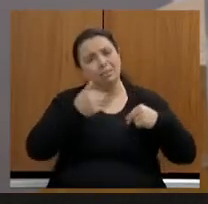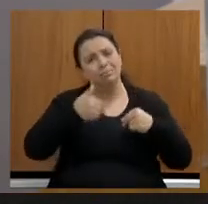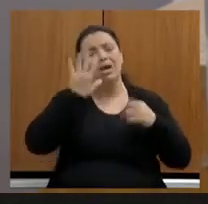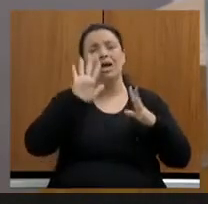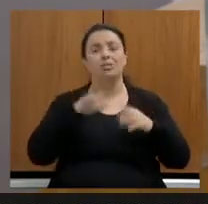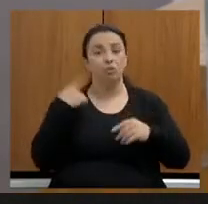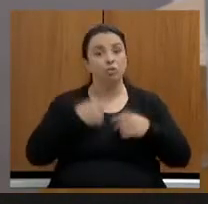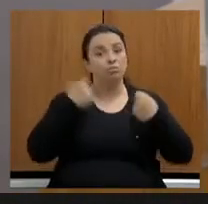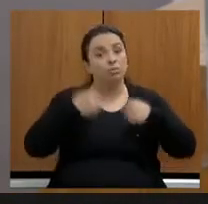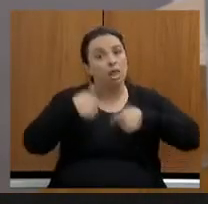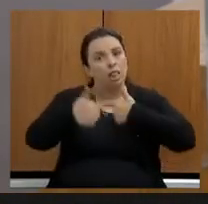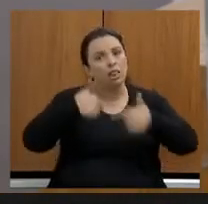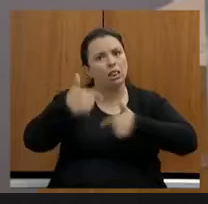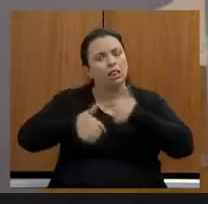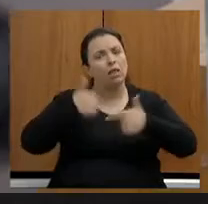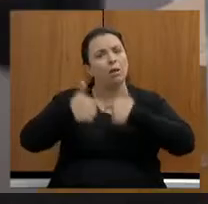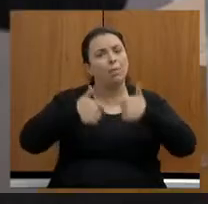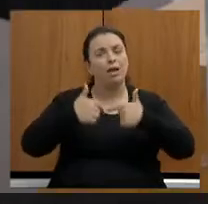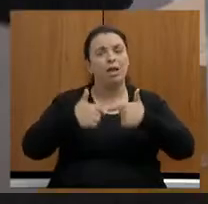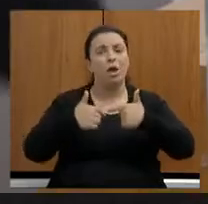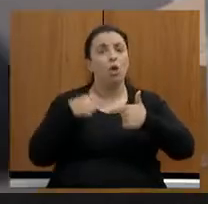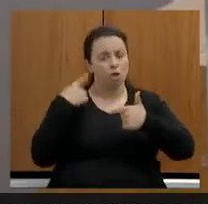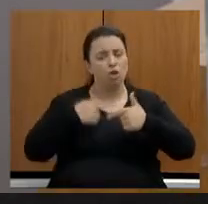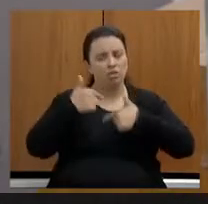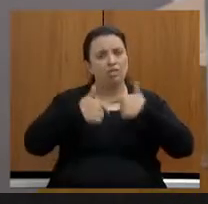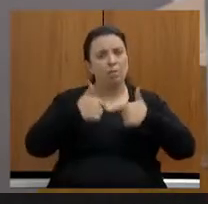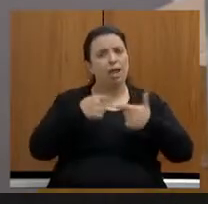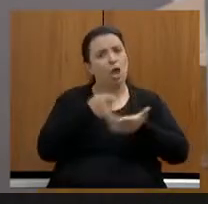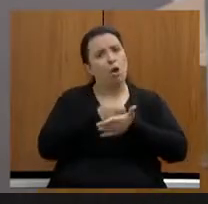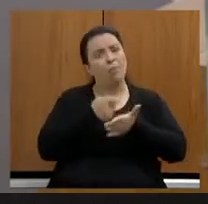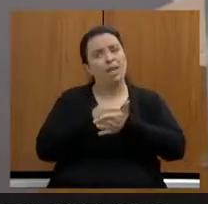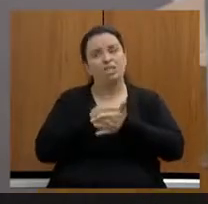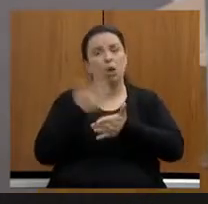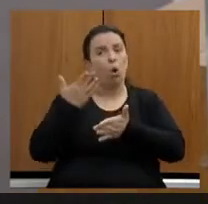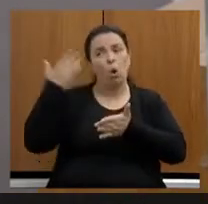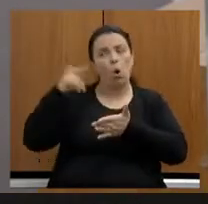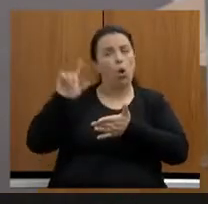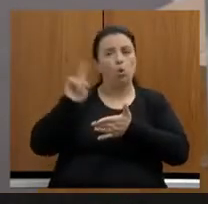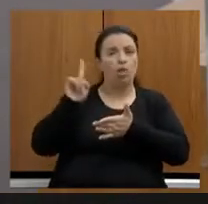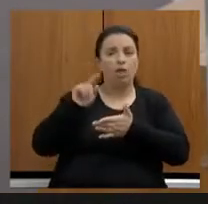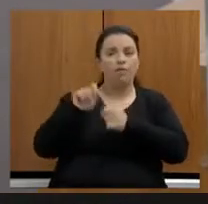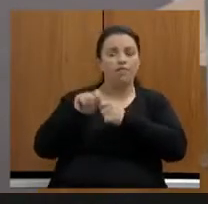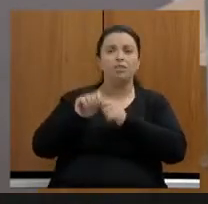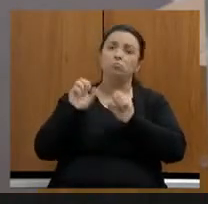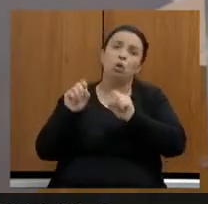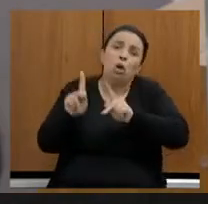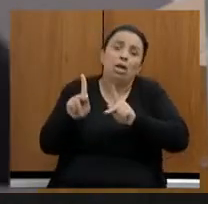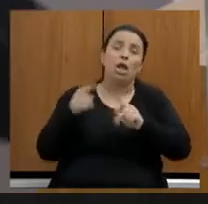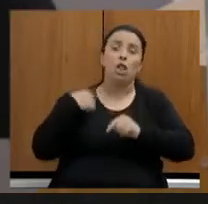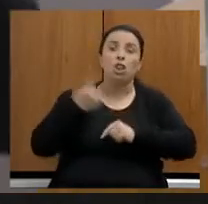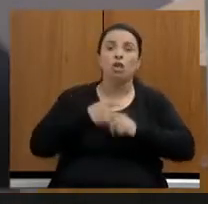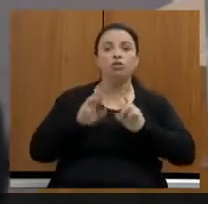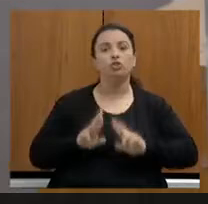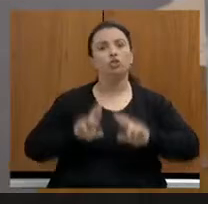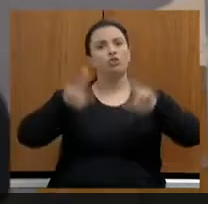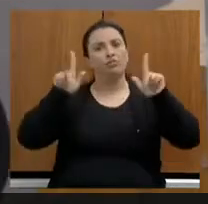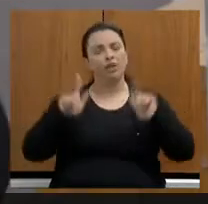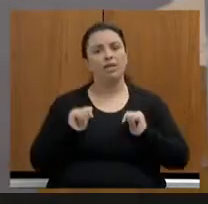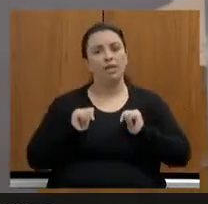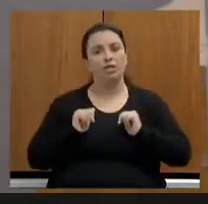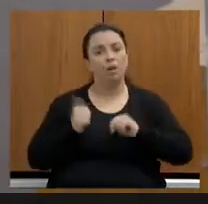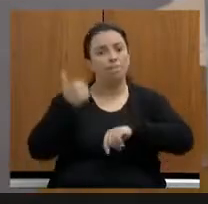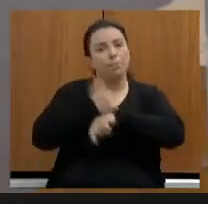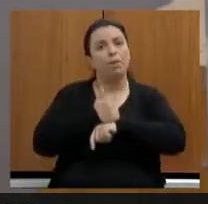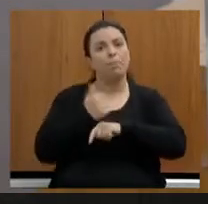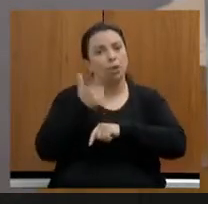ainda porque tudo que a gente tá fazendo também não é mais que obrigação é obrigação que os outros não fizeram cabe a nós por isso que a gente entrou para fazer diferente Pois para fazer igual